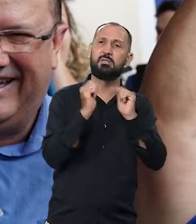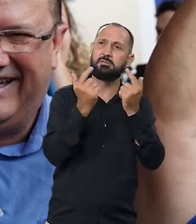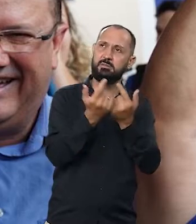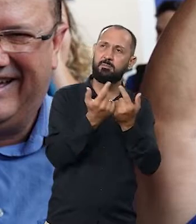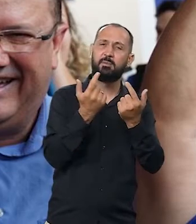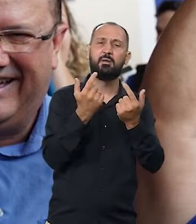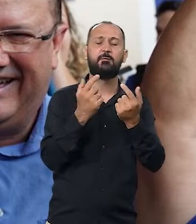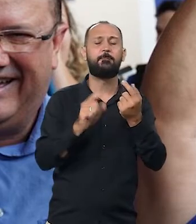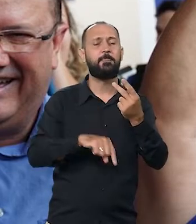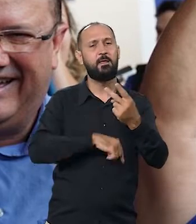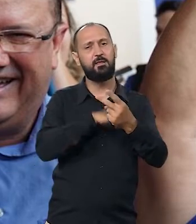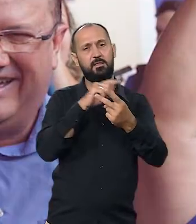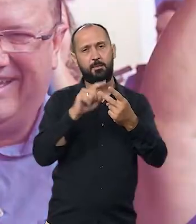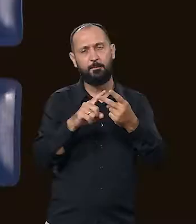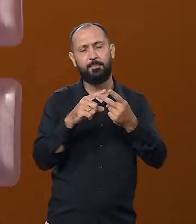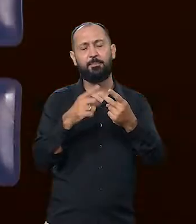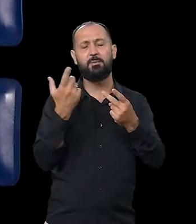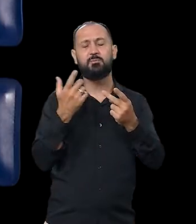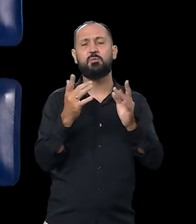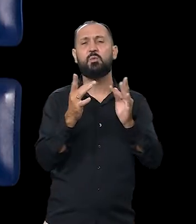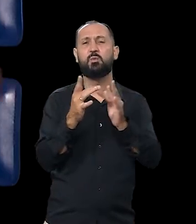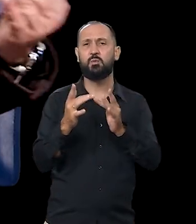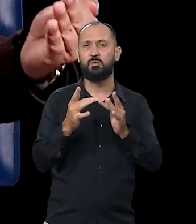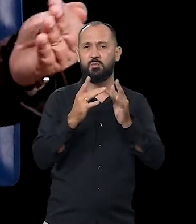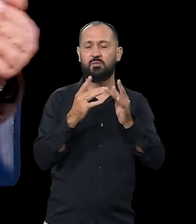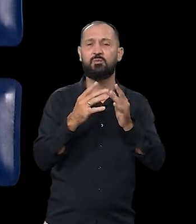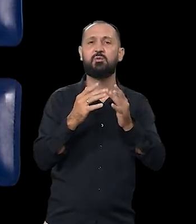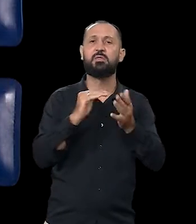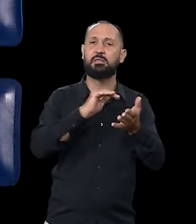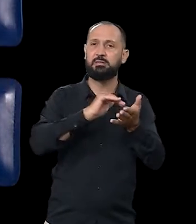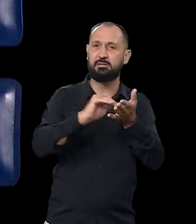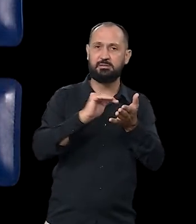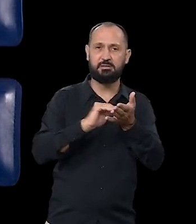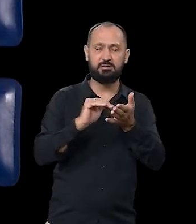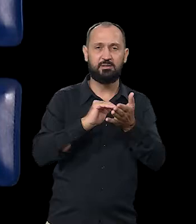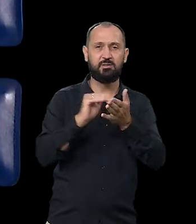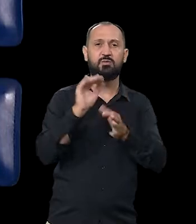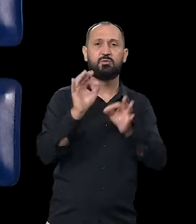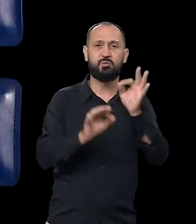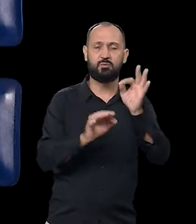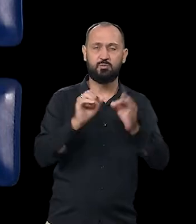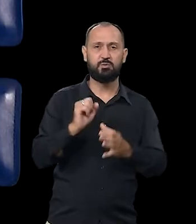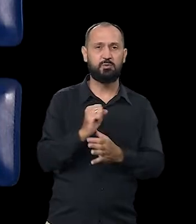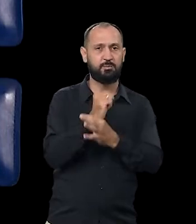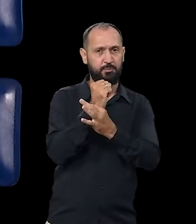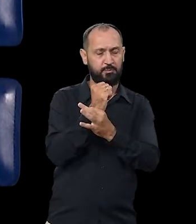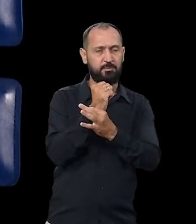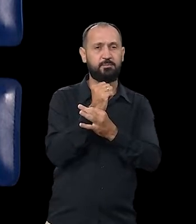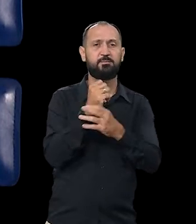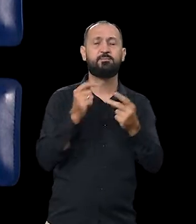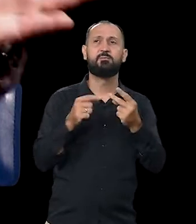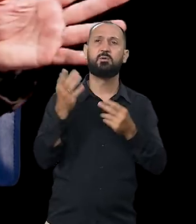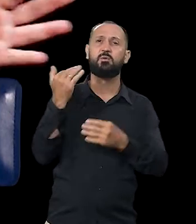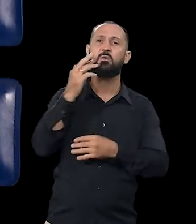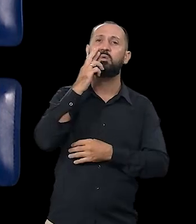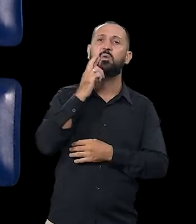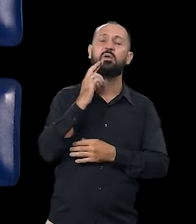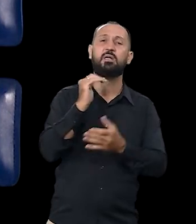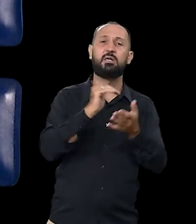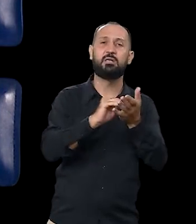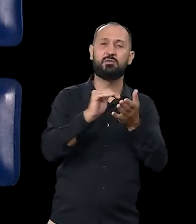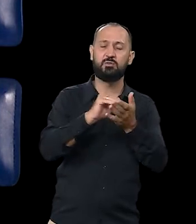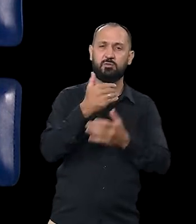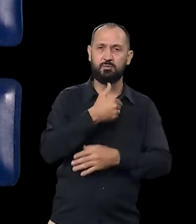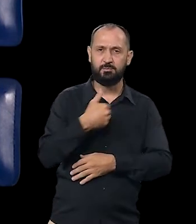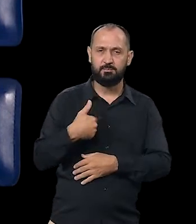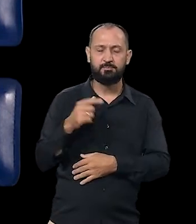assumi a Assembleia Legislativa e depois, muito próximo, quando fui secretário de Justiça e Segurança Pública e o Riedel